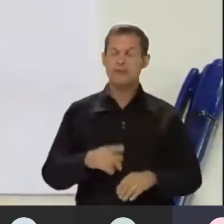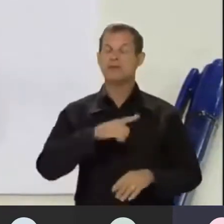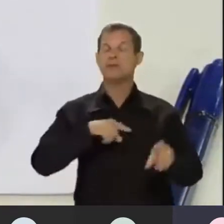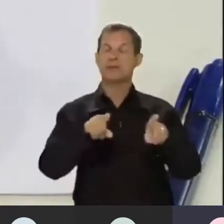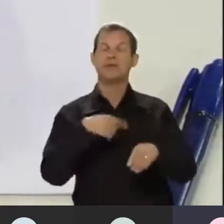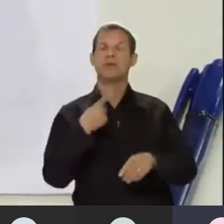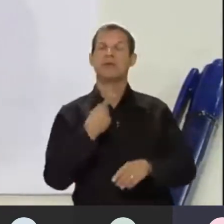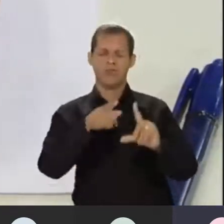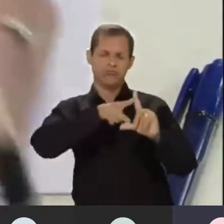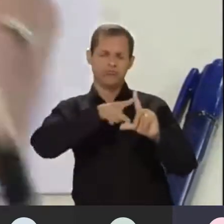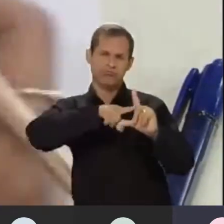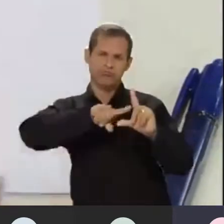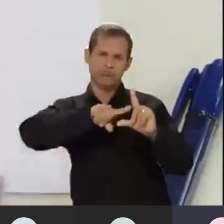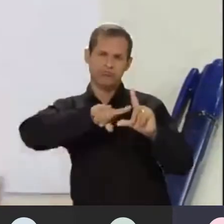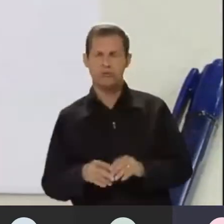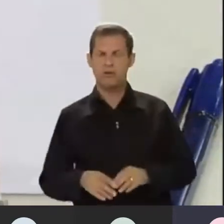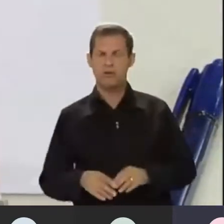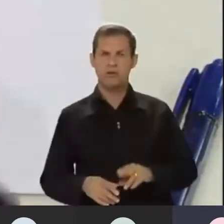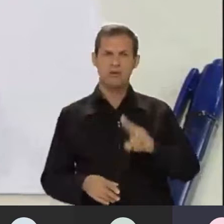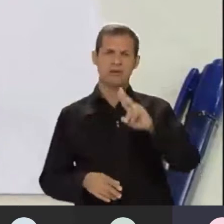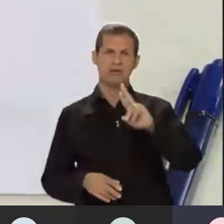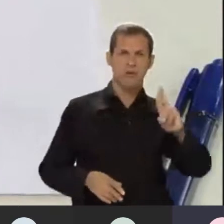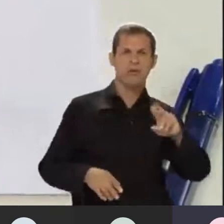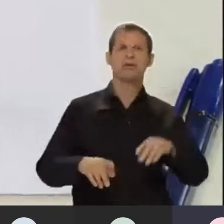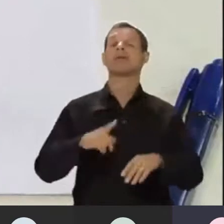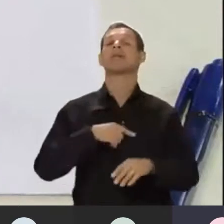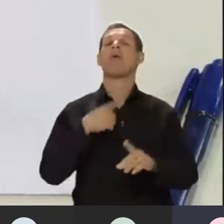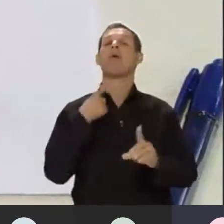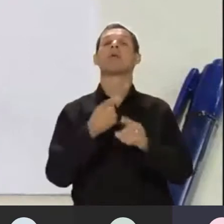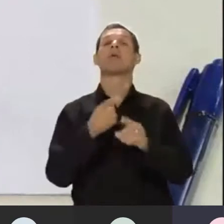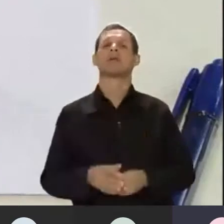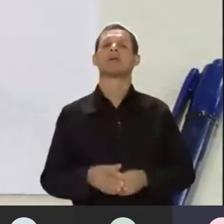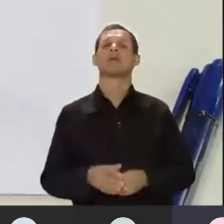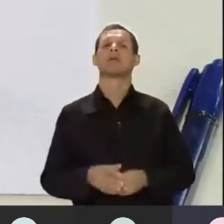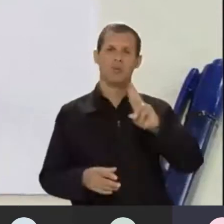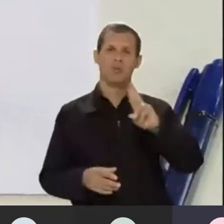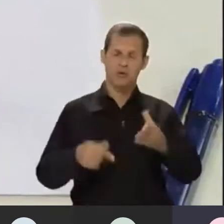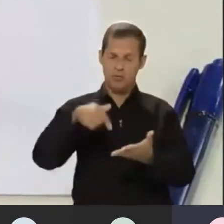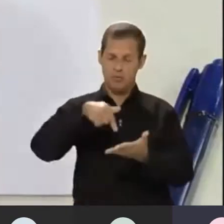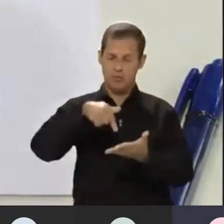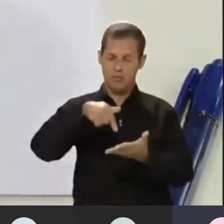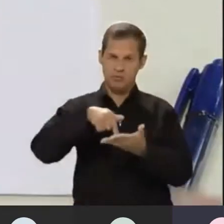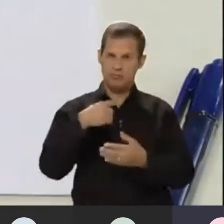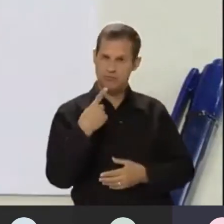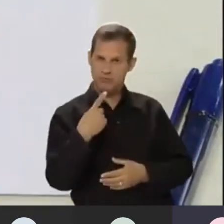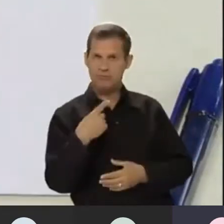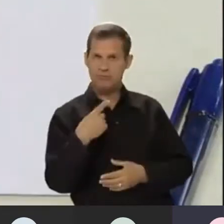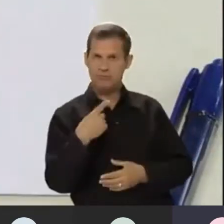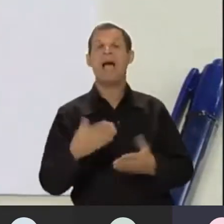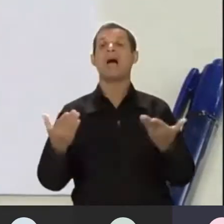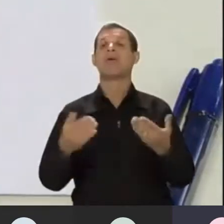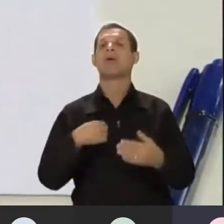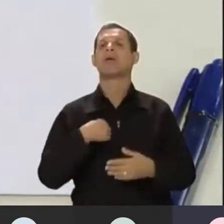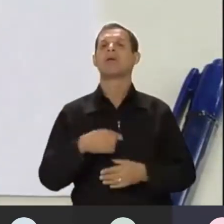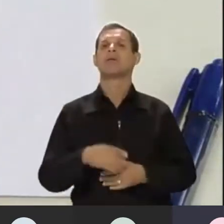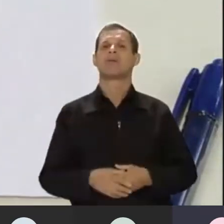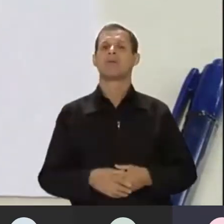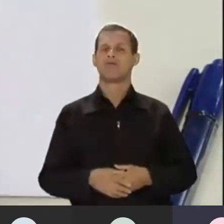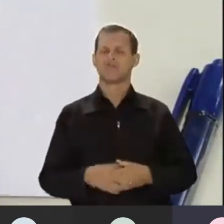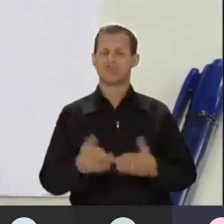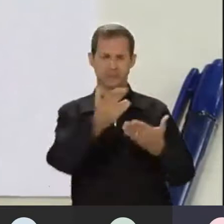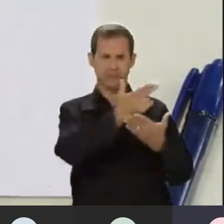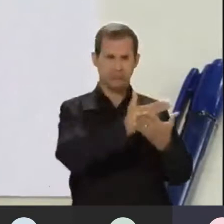e a gente tinha a curva da umidade e aí a gente tinha encontrado aquele nosso ponto 1. Agora eu vou